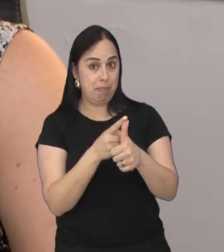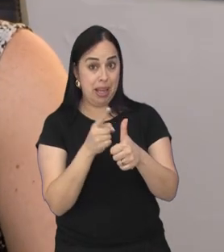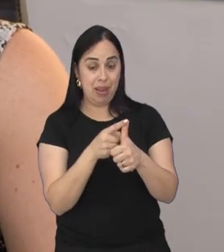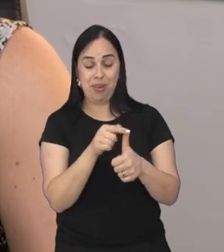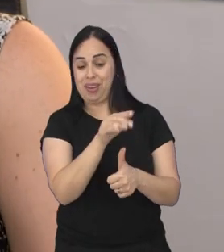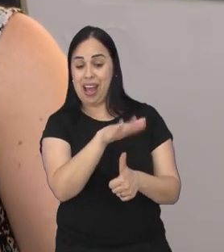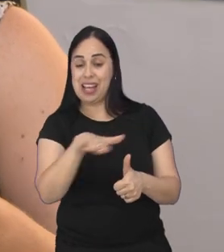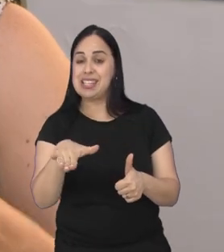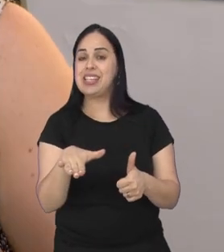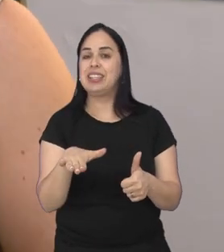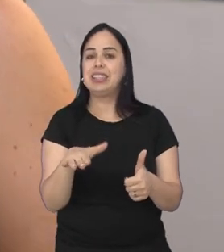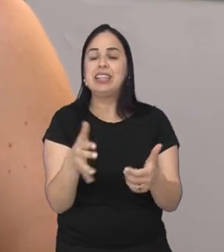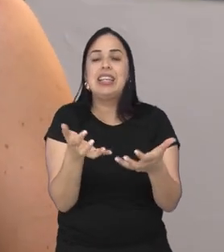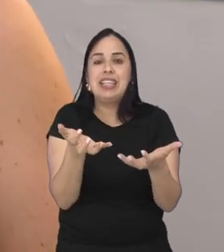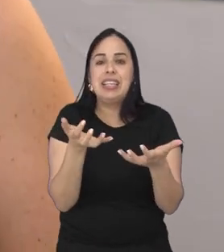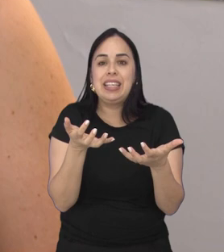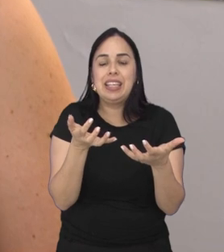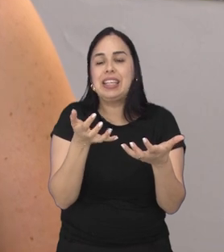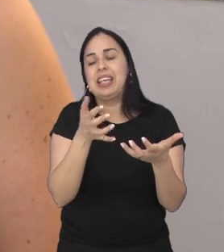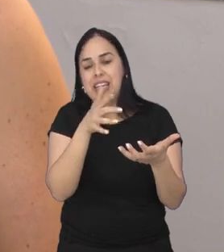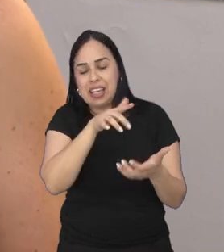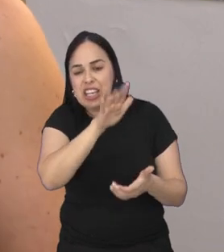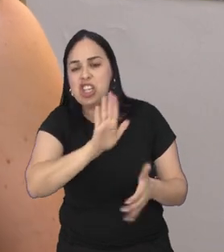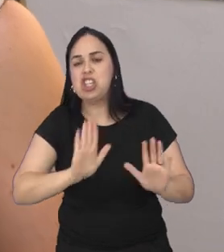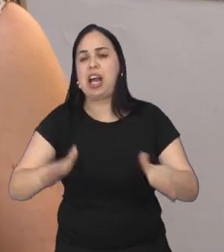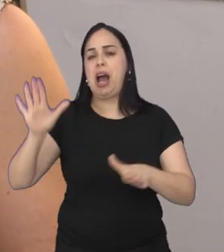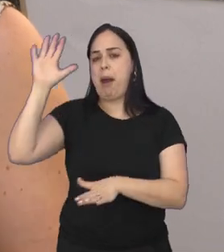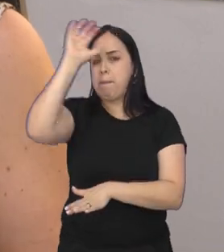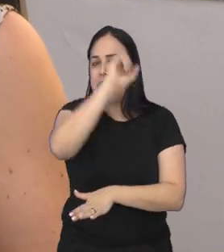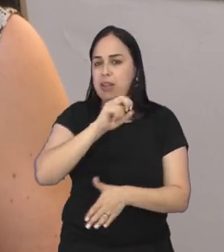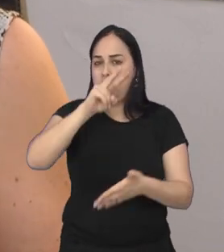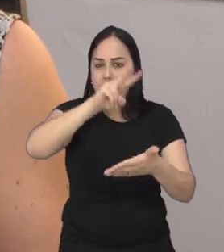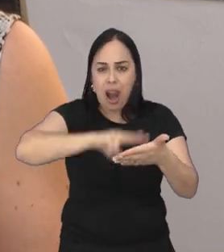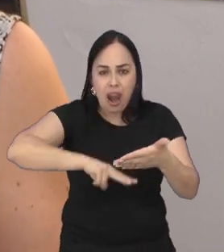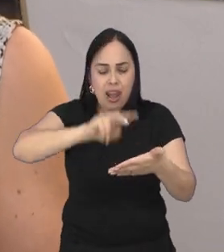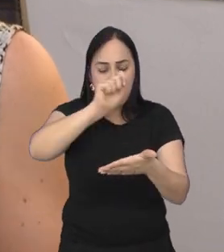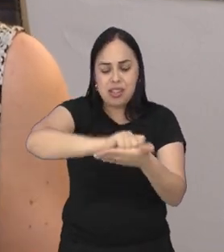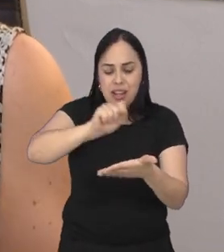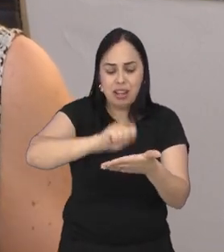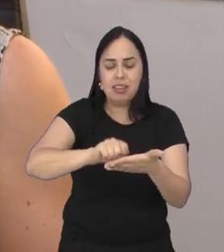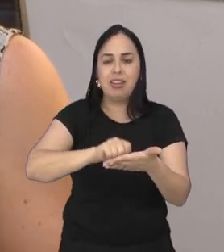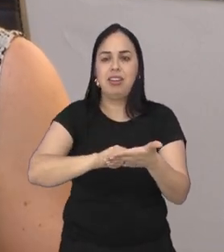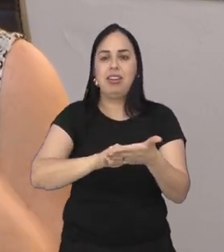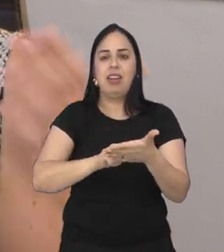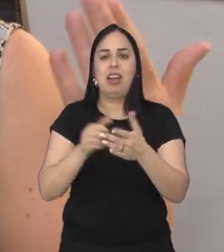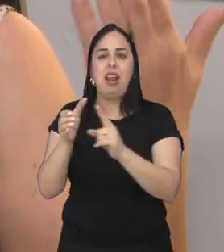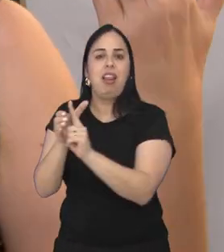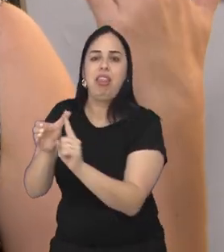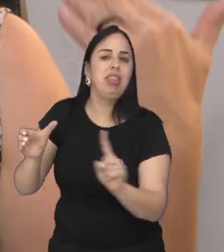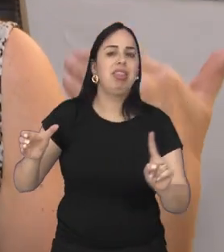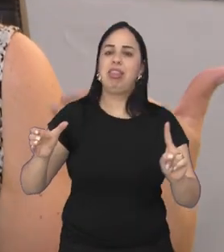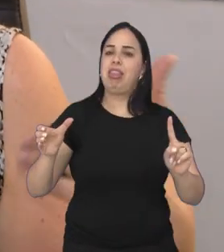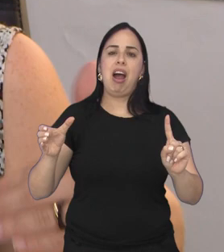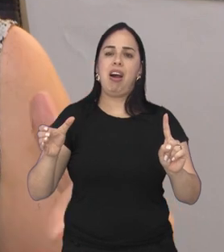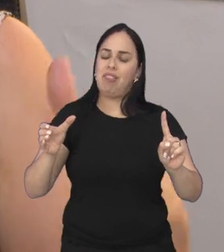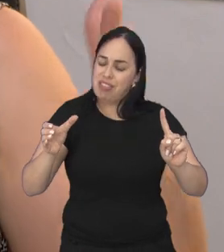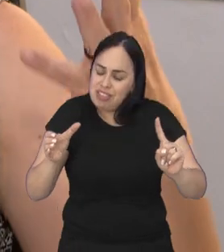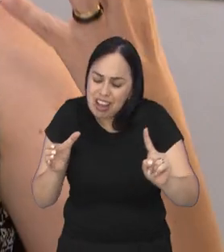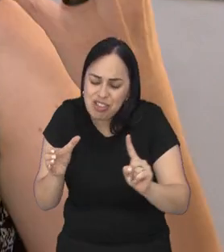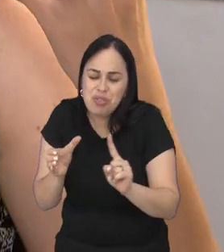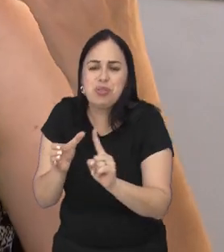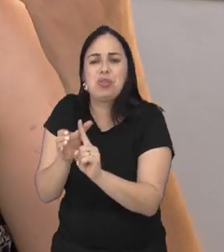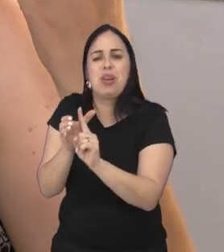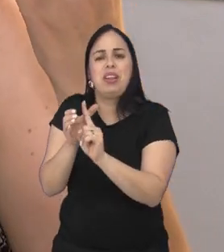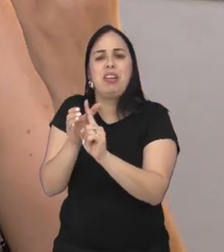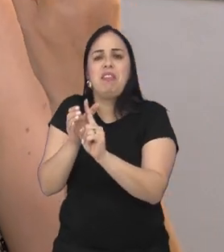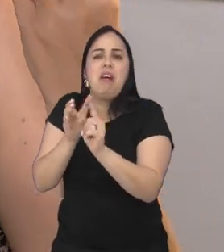autoestima a criança que é alfabetizada no tempo certo ela não vai se sentir aqué dos colegas ela